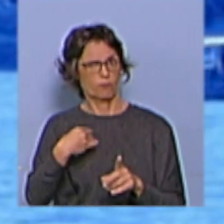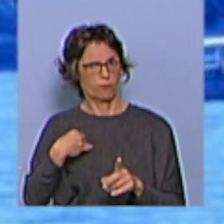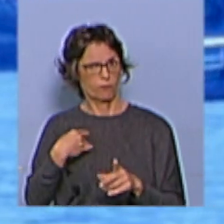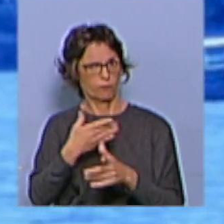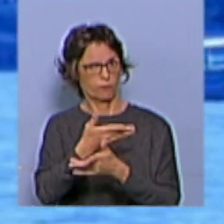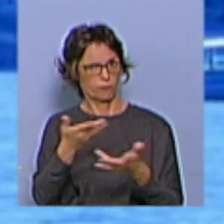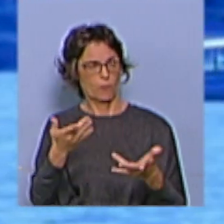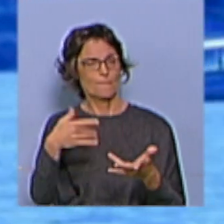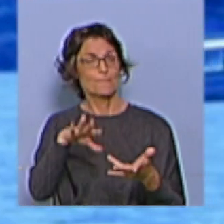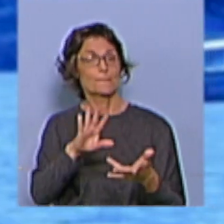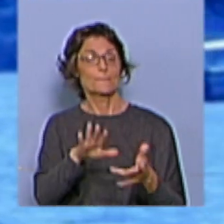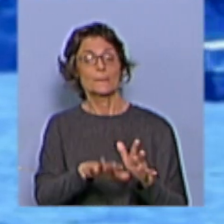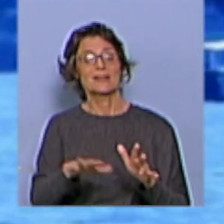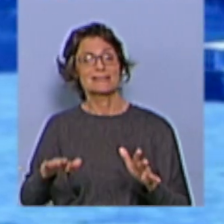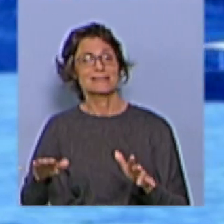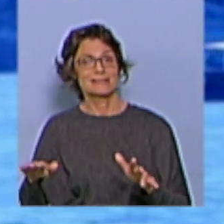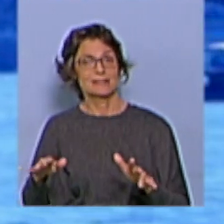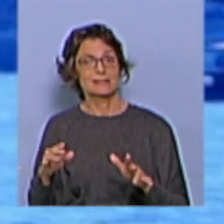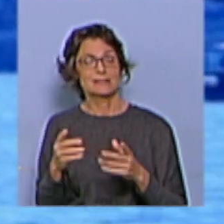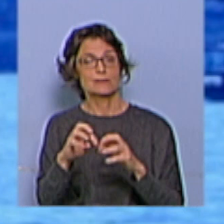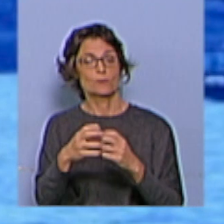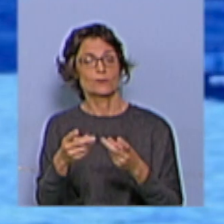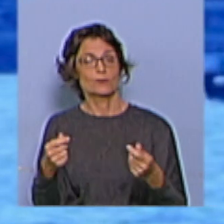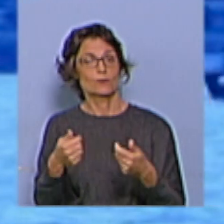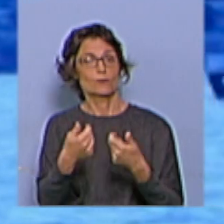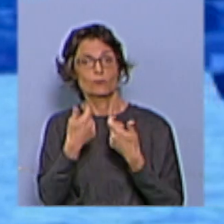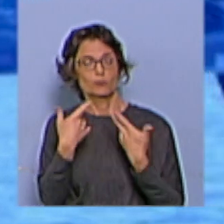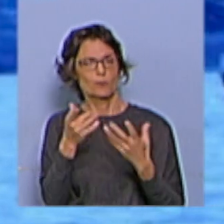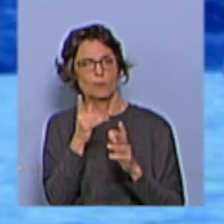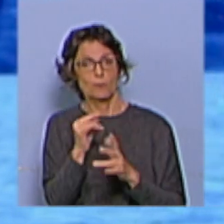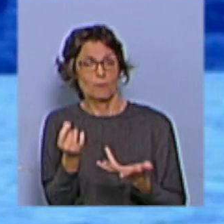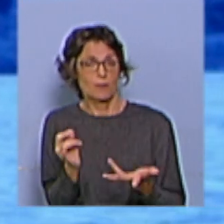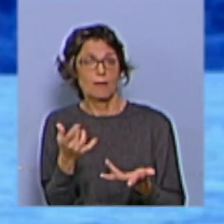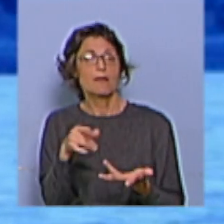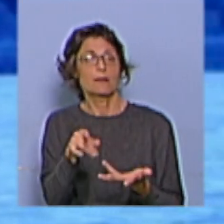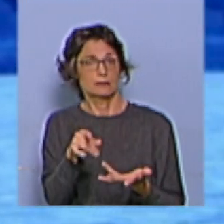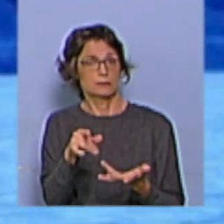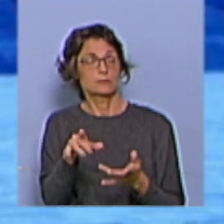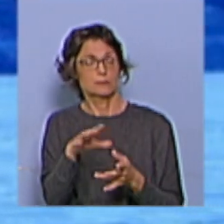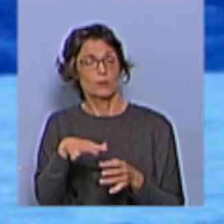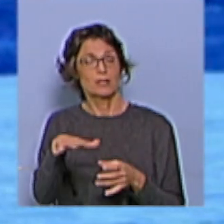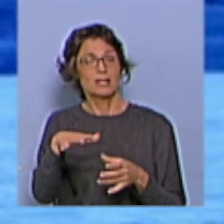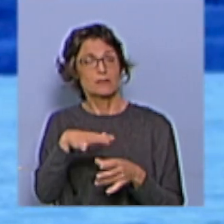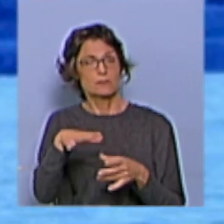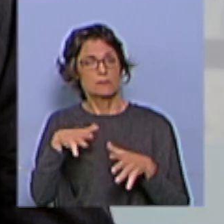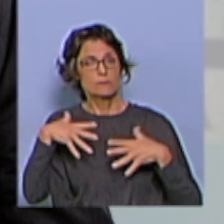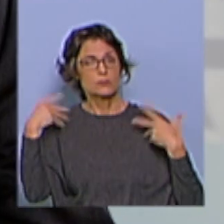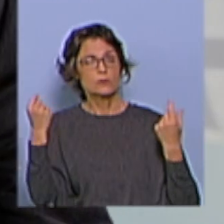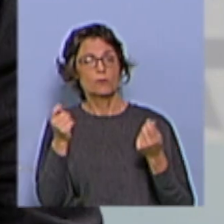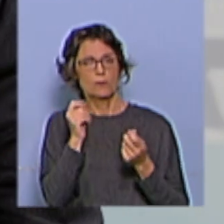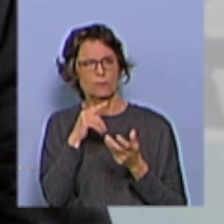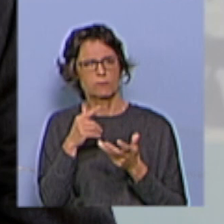dimensão espiritual ganha o relevo nesta experiência. É por isso que vamos conversar hoje com o Padre Fernando